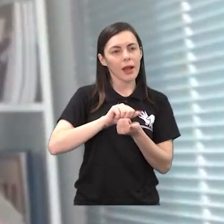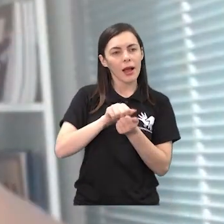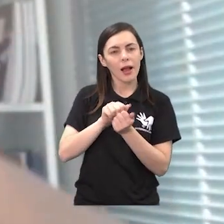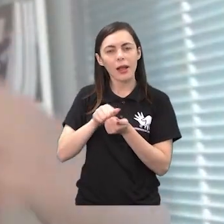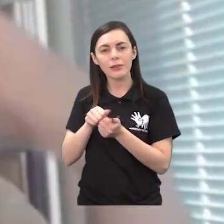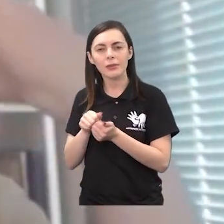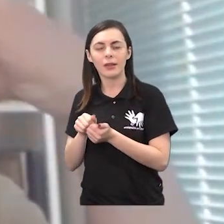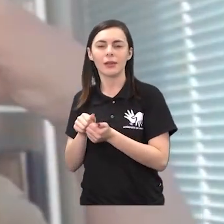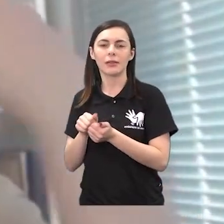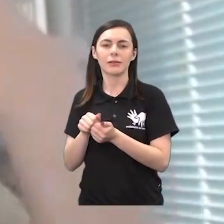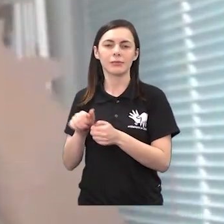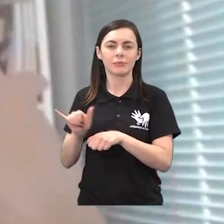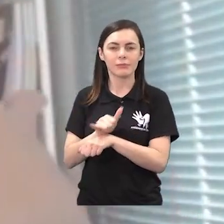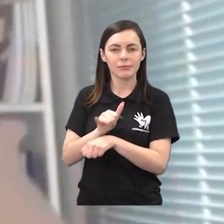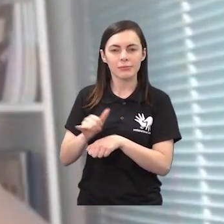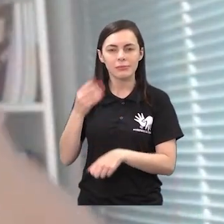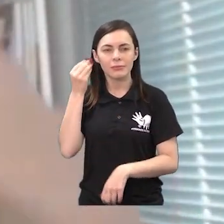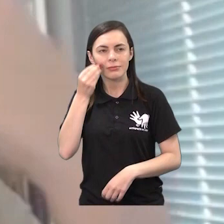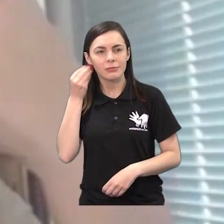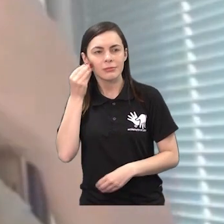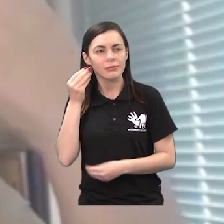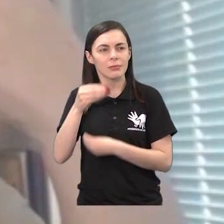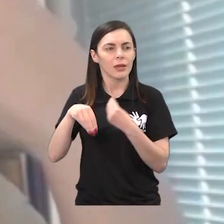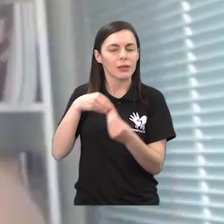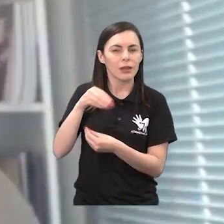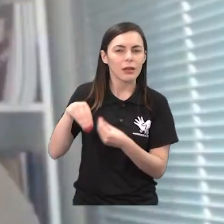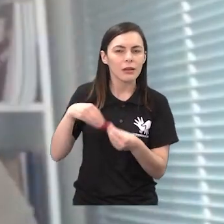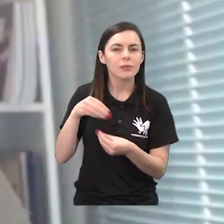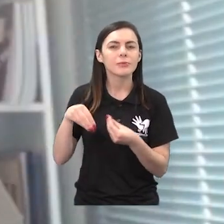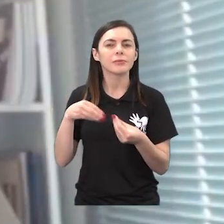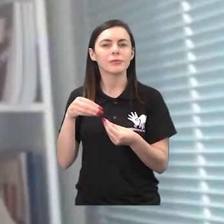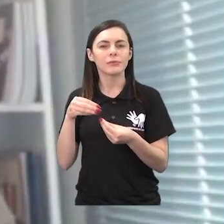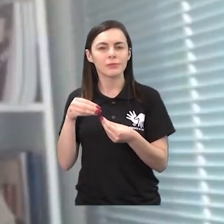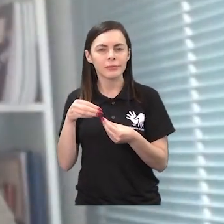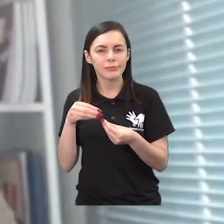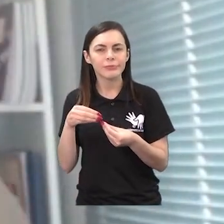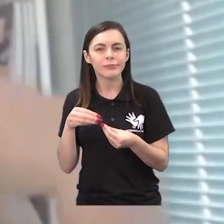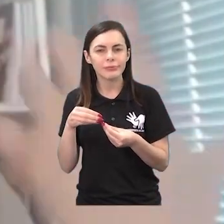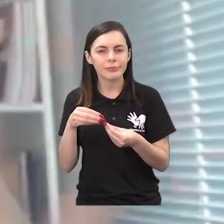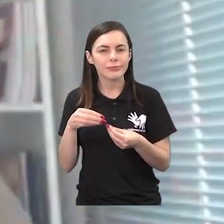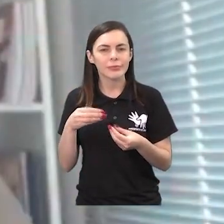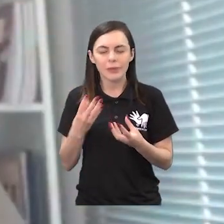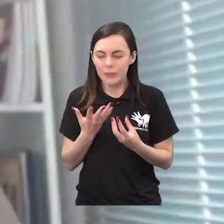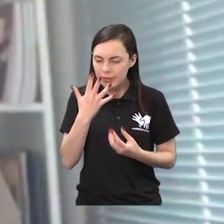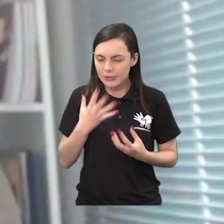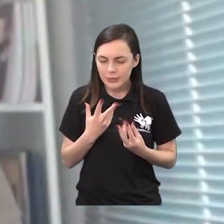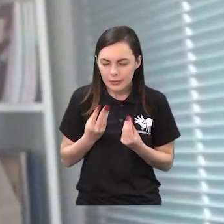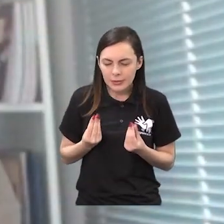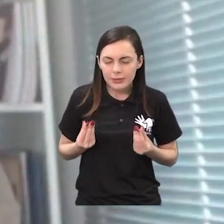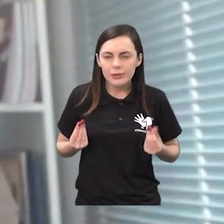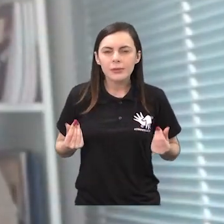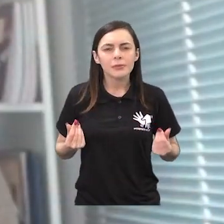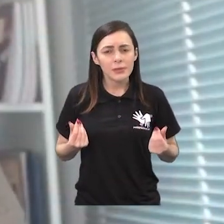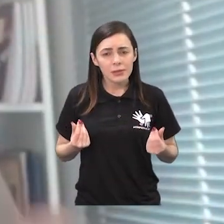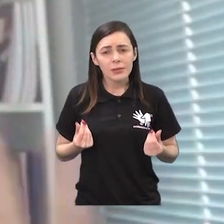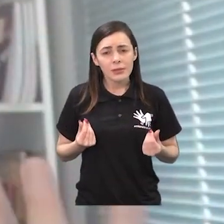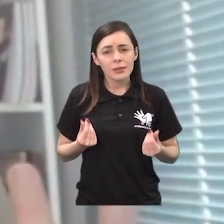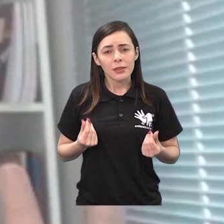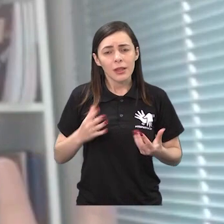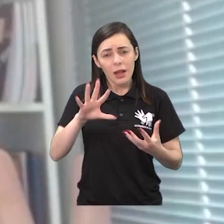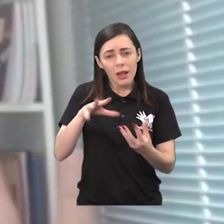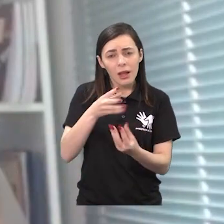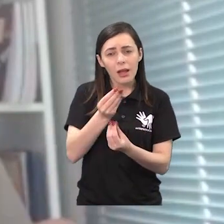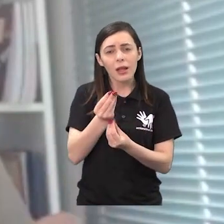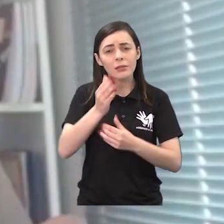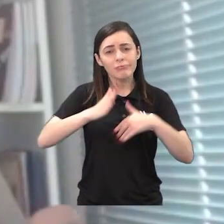filtro, pelo teu repertório da sua própria história, da sua própria sensibilidade. O artista